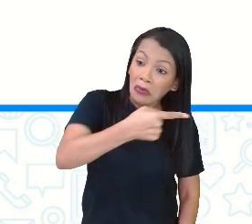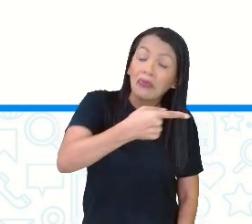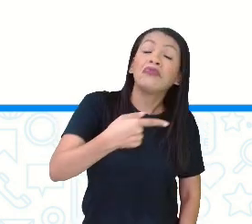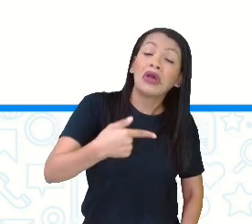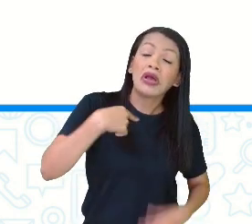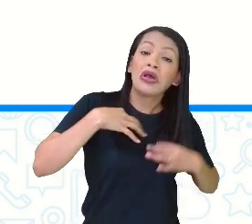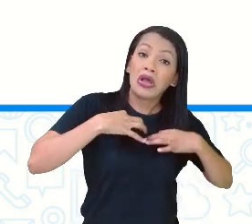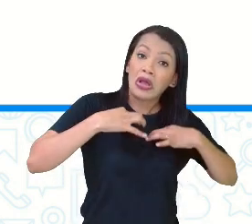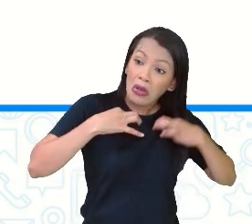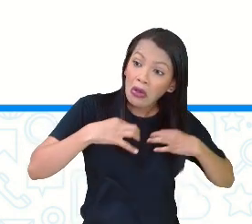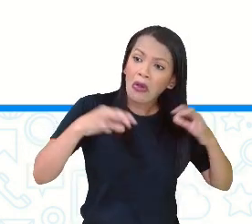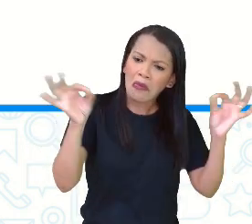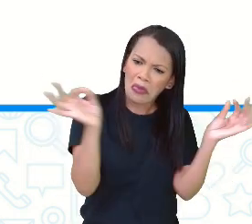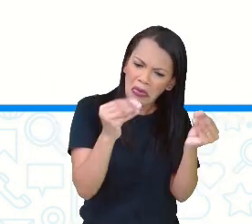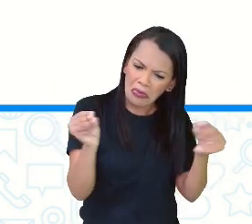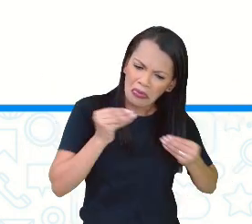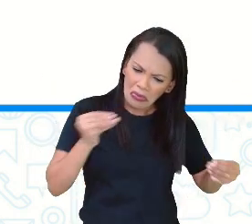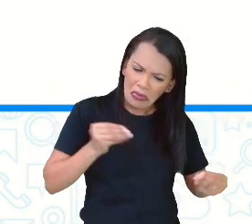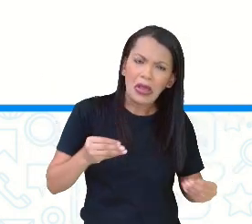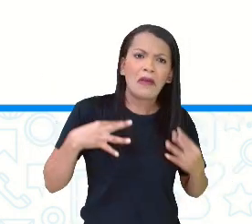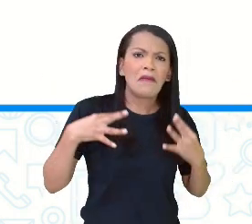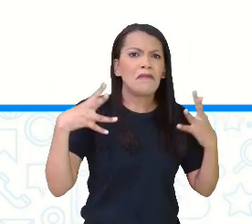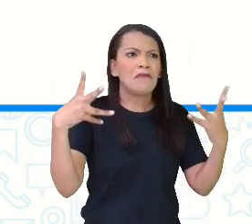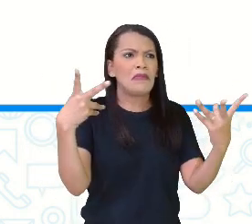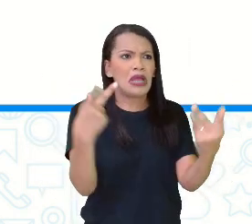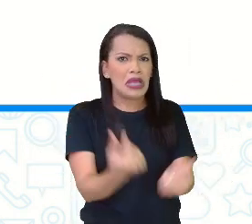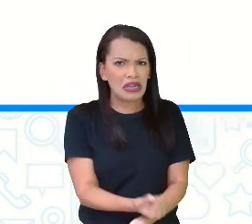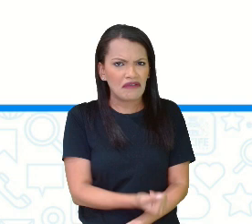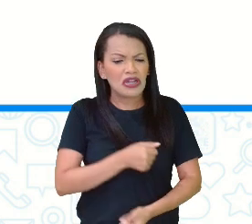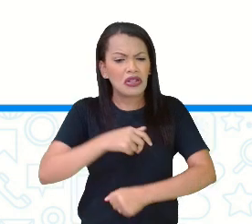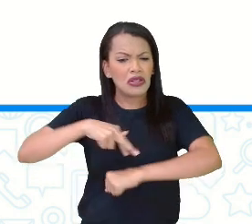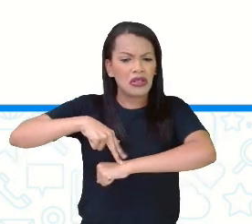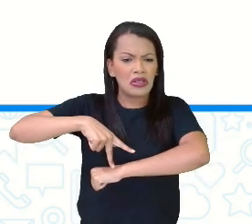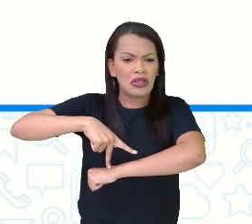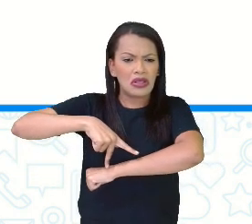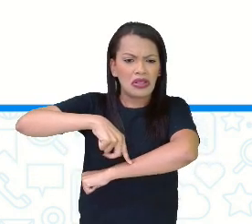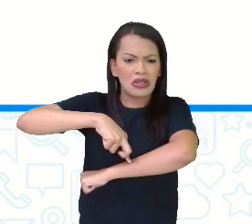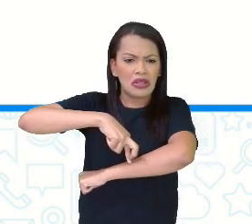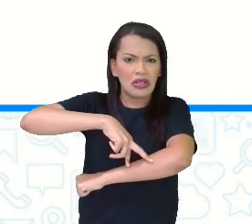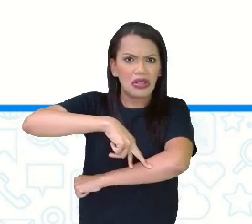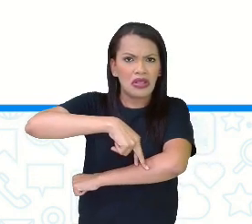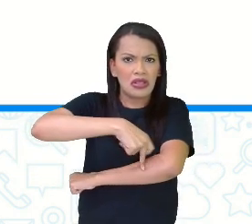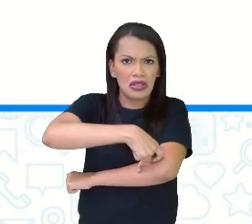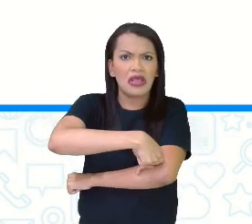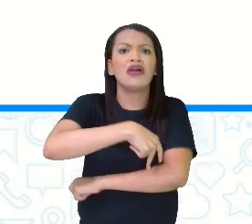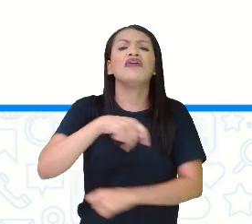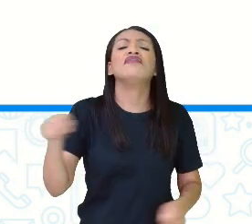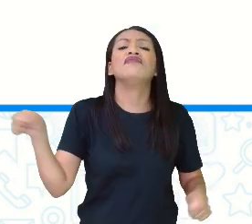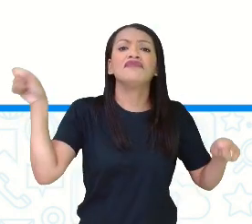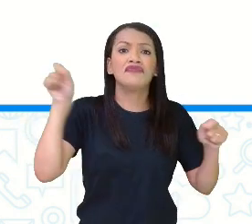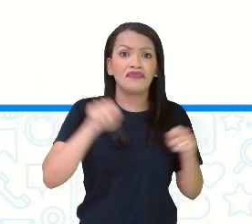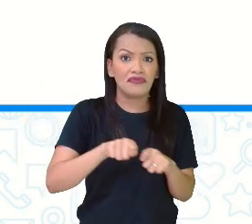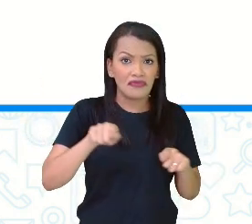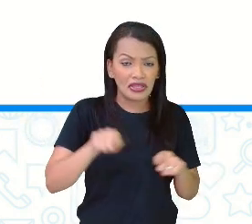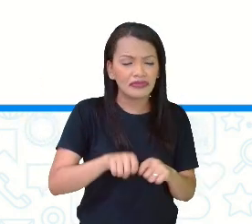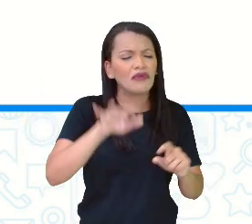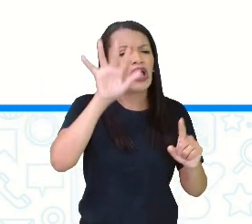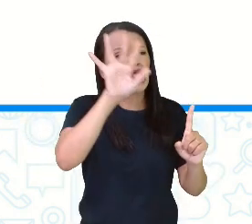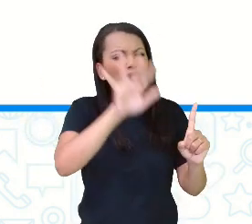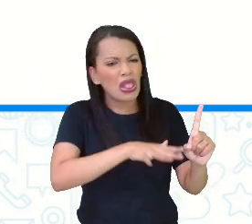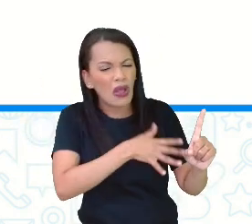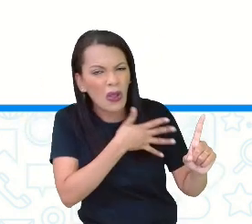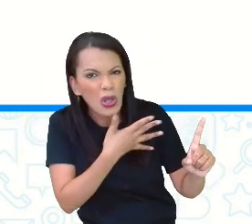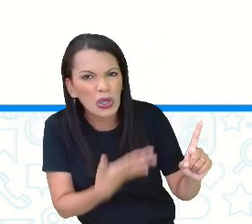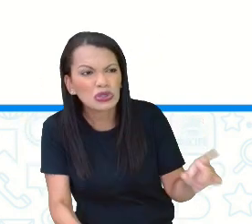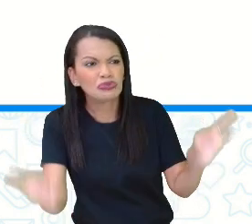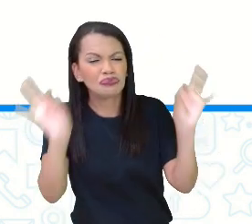tecido maravilhoso e que estreasse no grande desfile que se iria realizar daqui a alguns dias. Os elogios ao